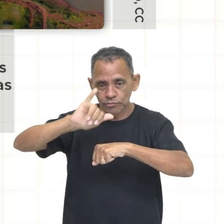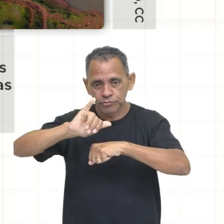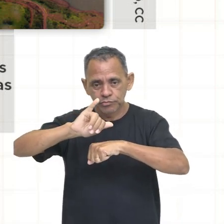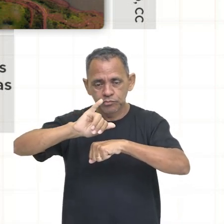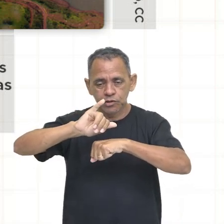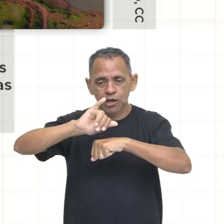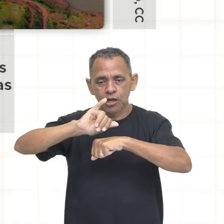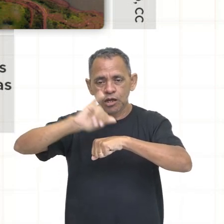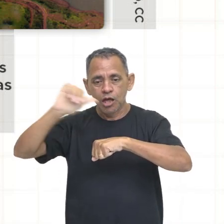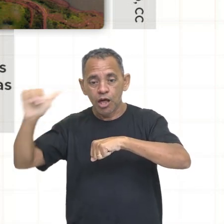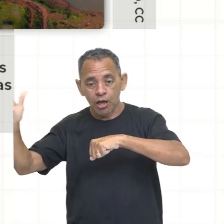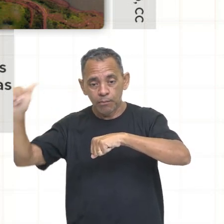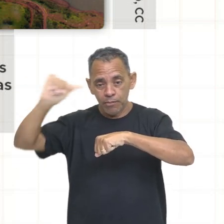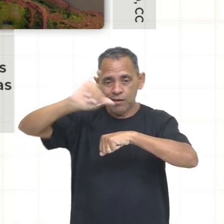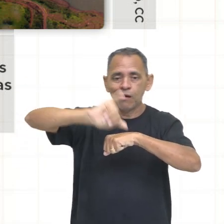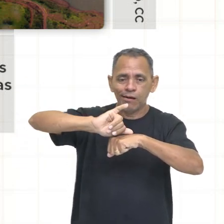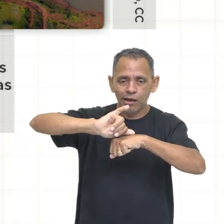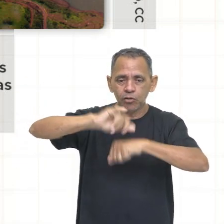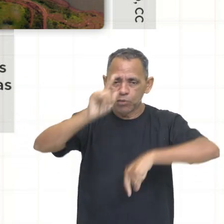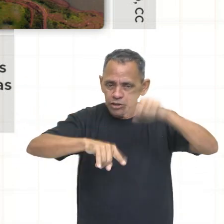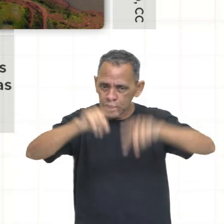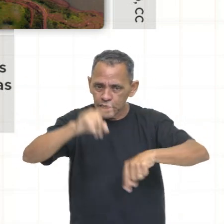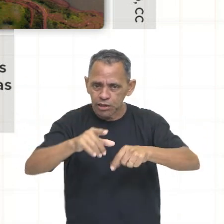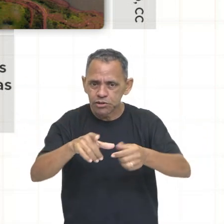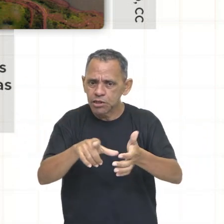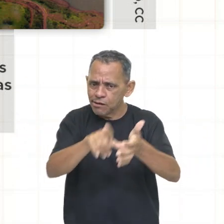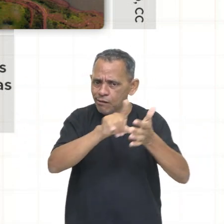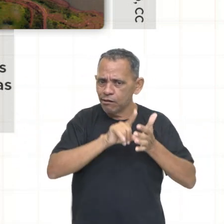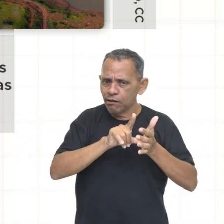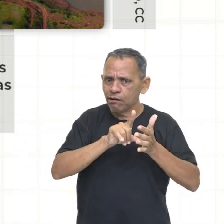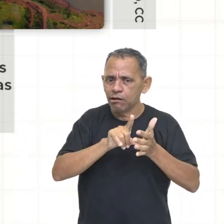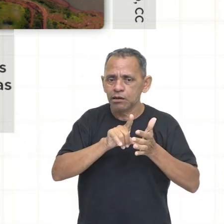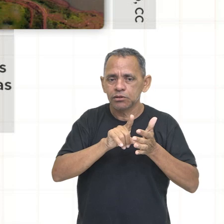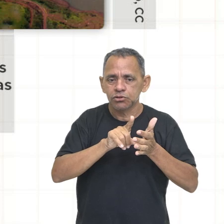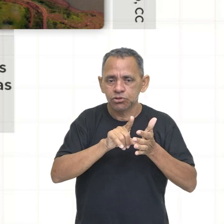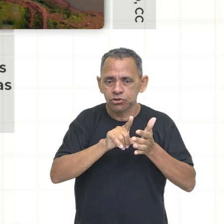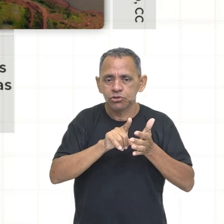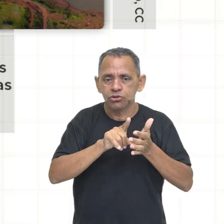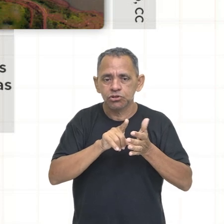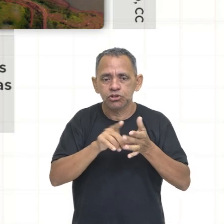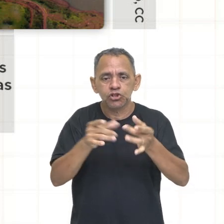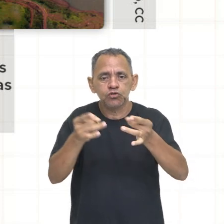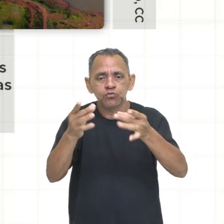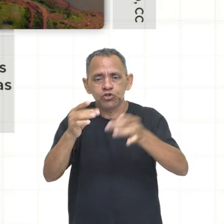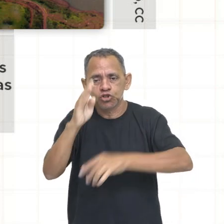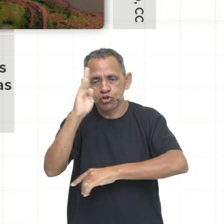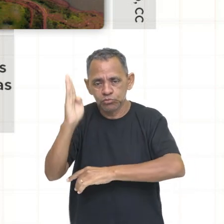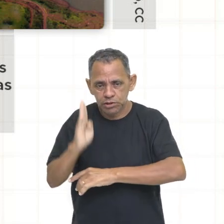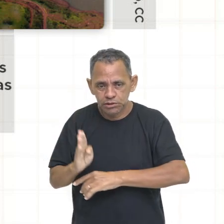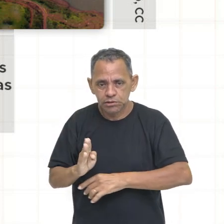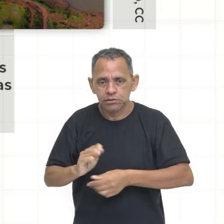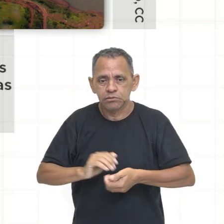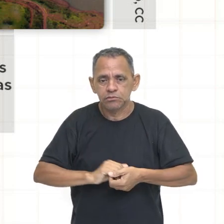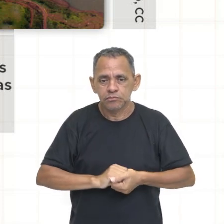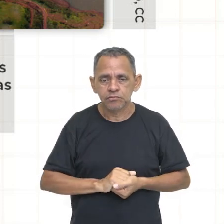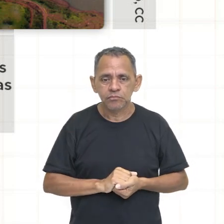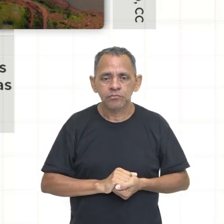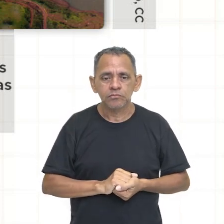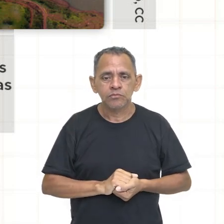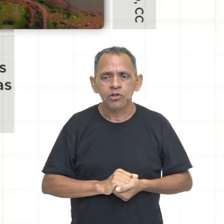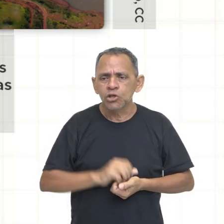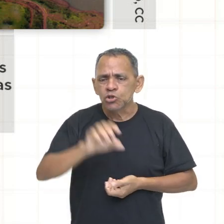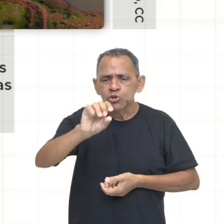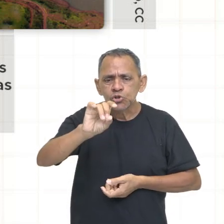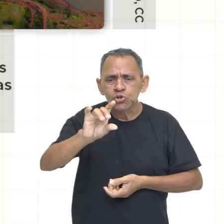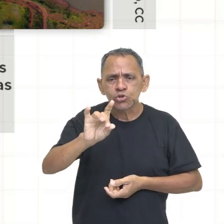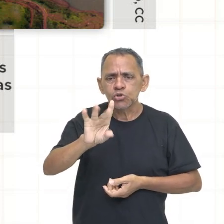substituição de importações? Produtos que antes eram vendidos no Brasil de forma apenas importadas, que vinham